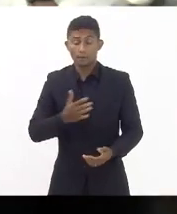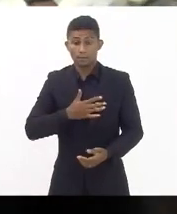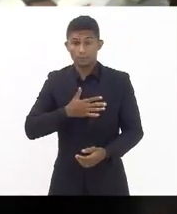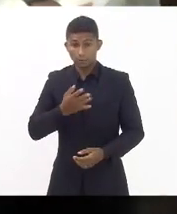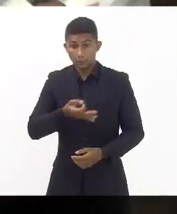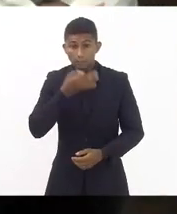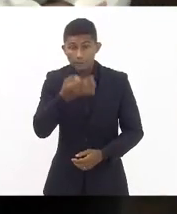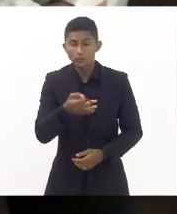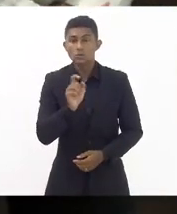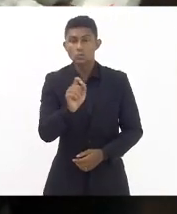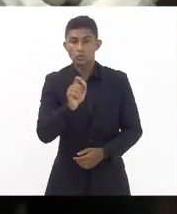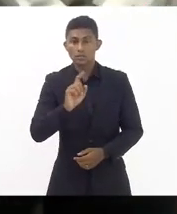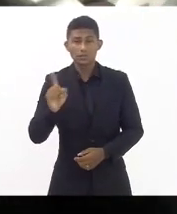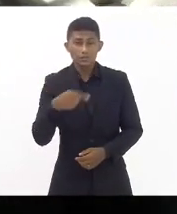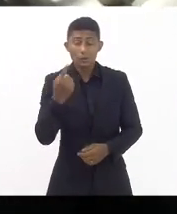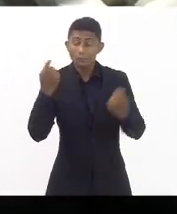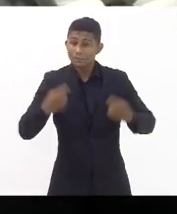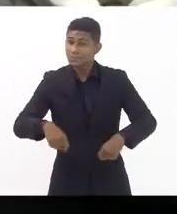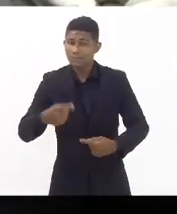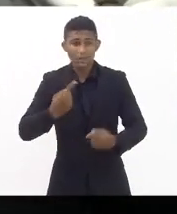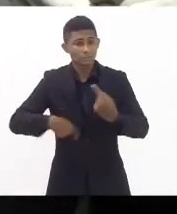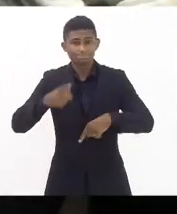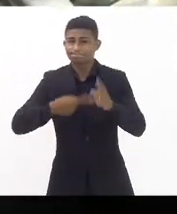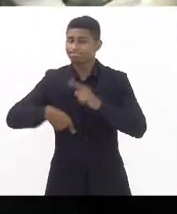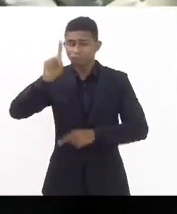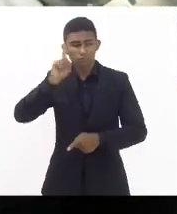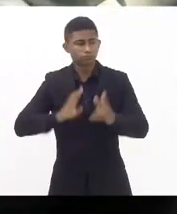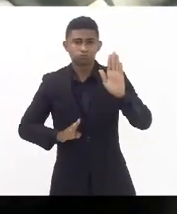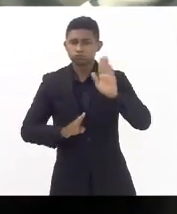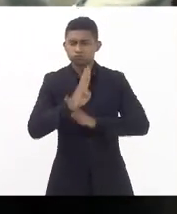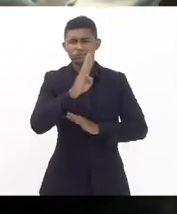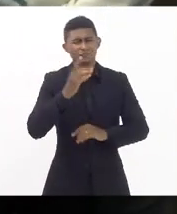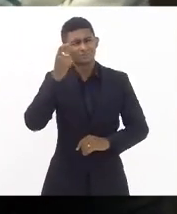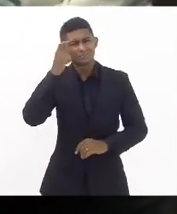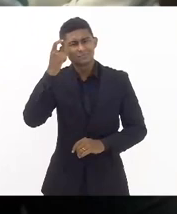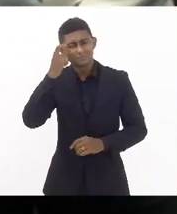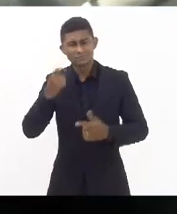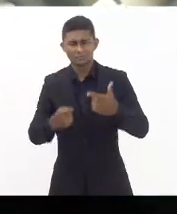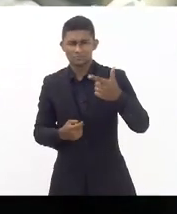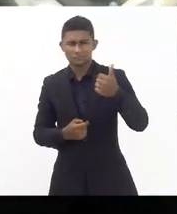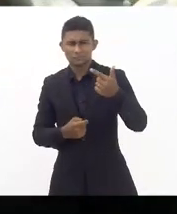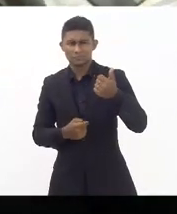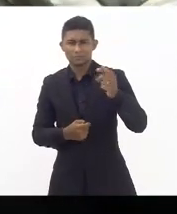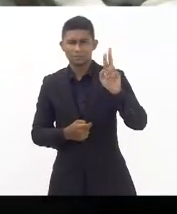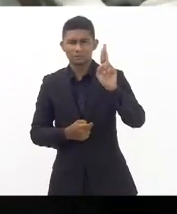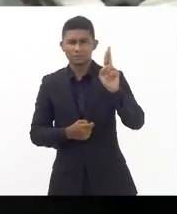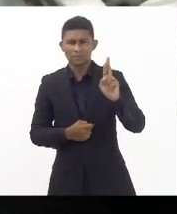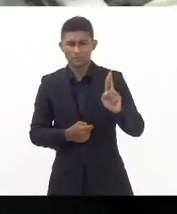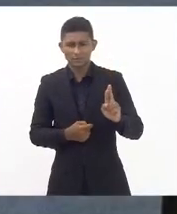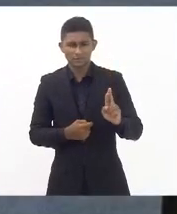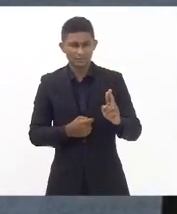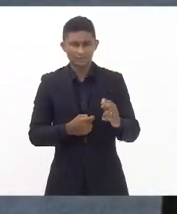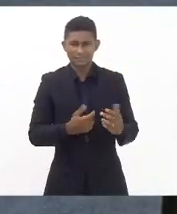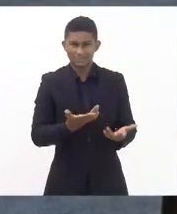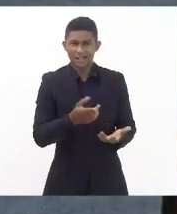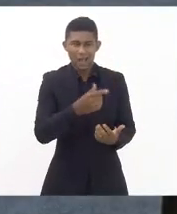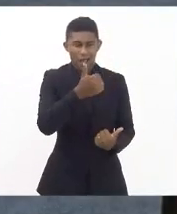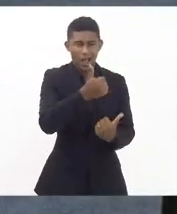essa situação de indignidade, Marta. R$12 o valor do auxílio alimentação,